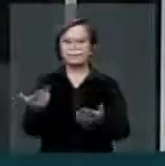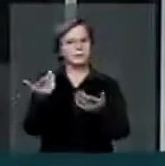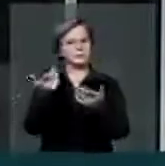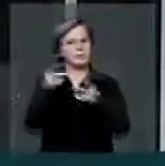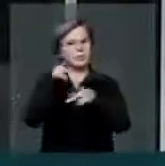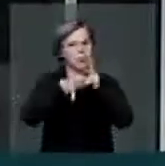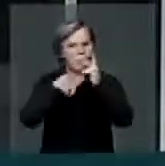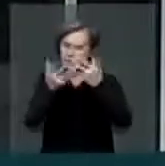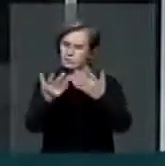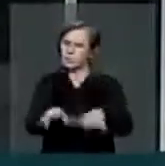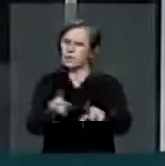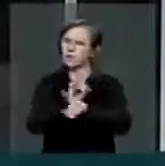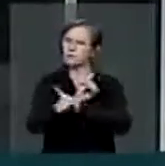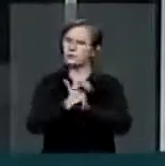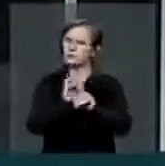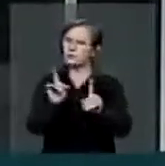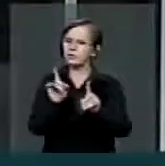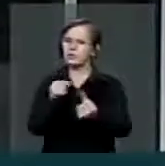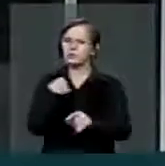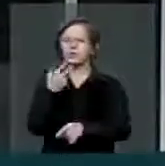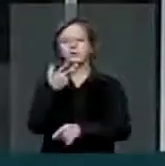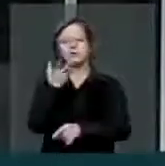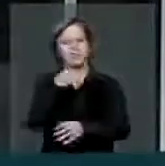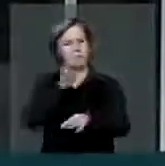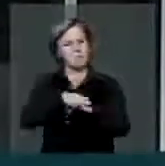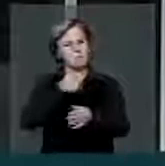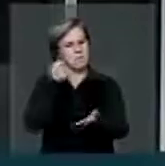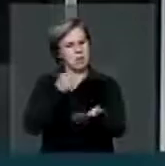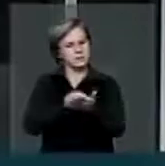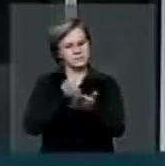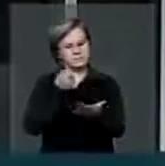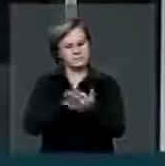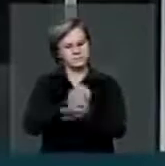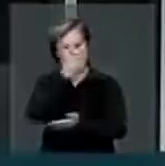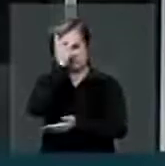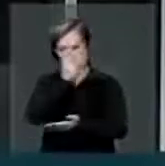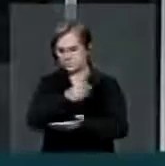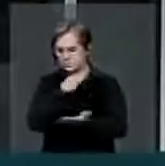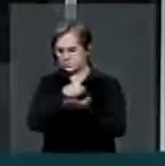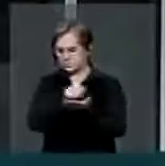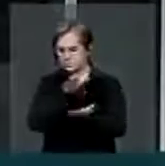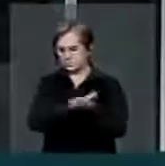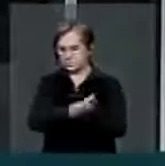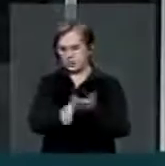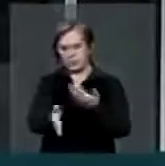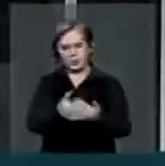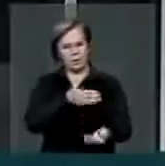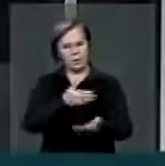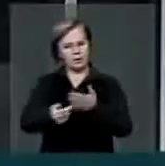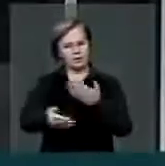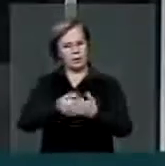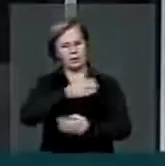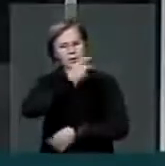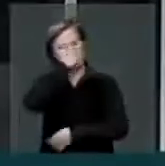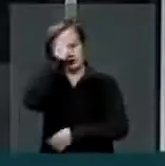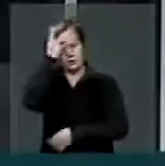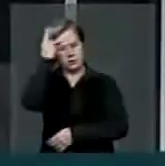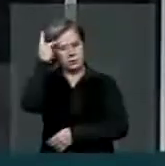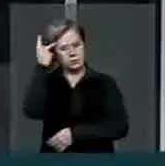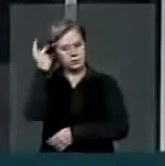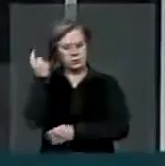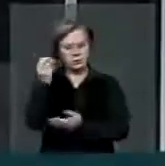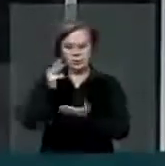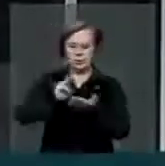espera. Nós queremos o máximo de rigor para qualquer parlamentar, membro do